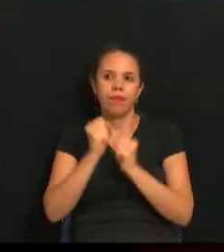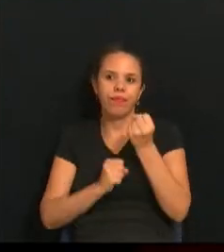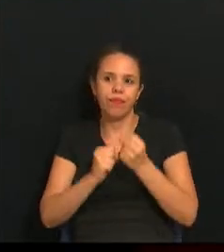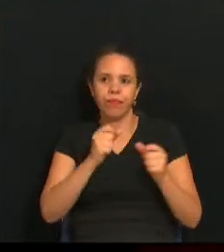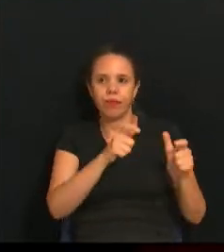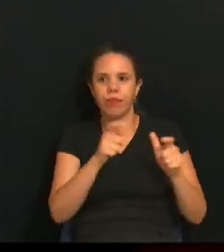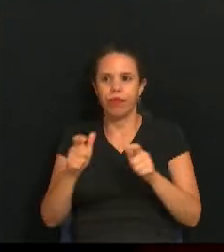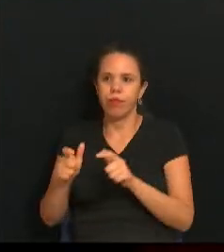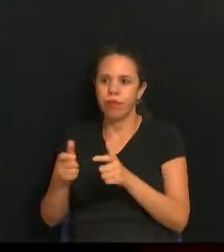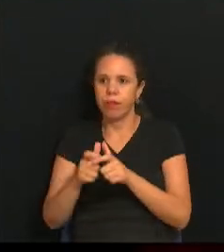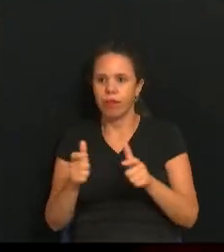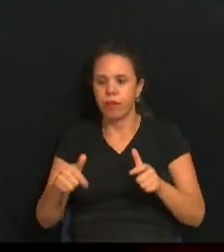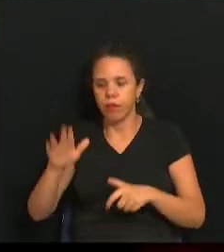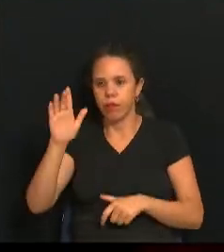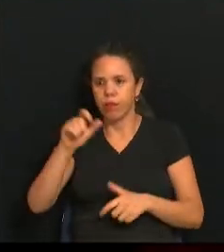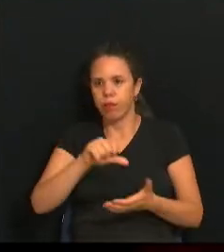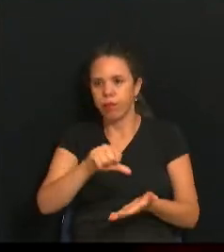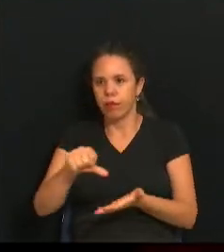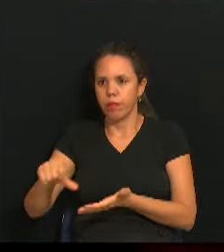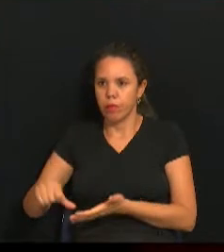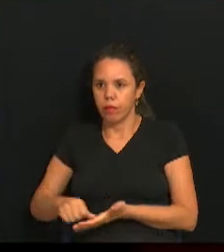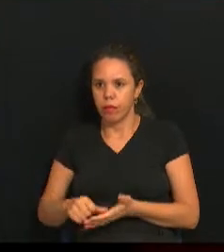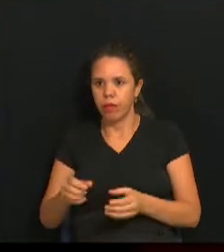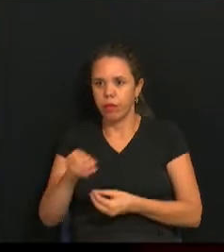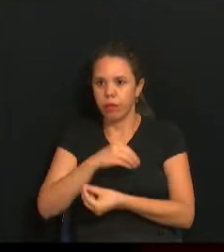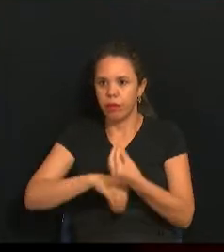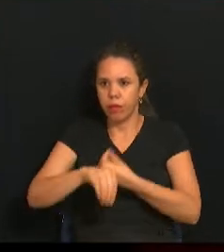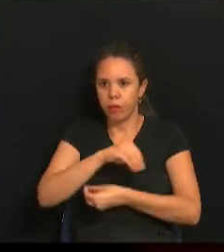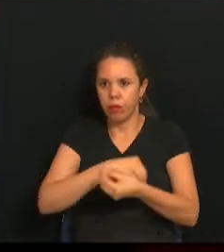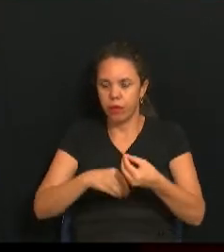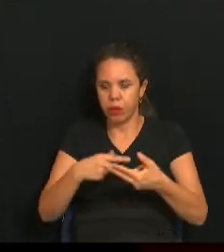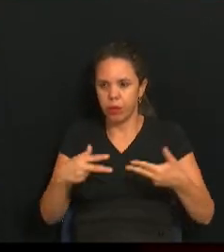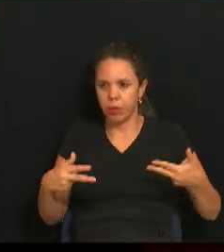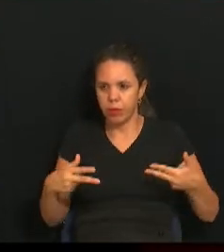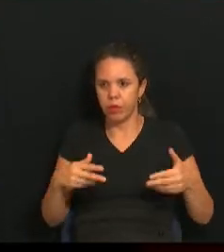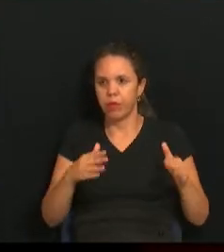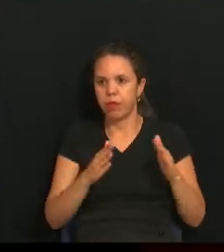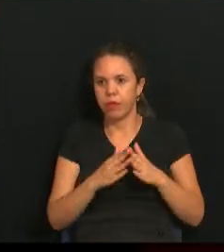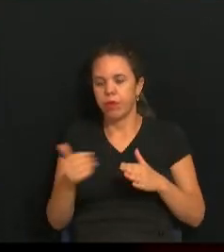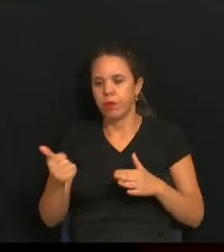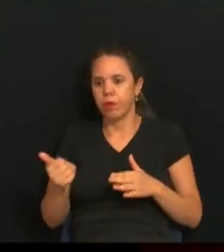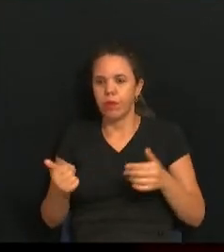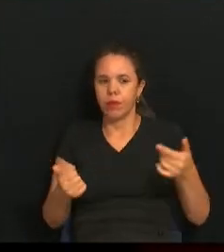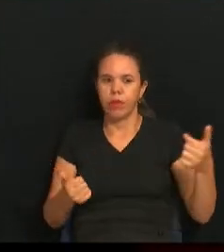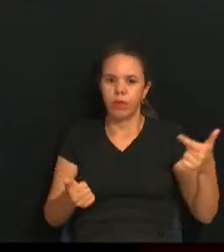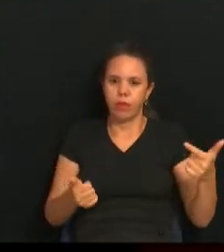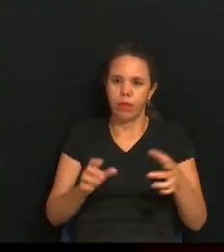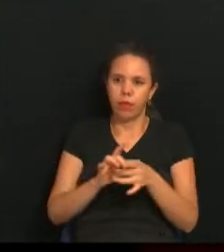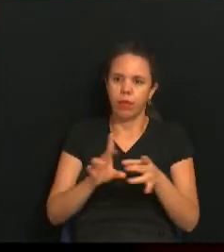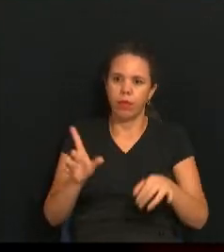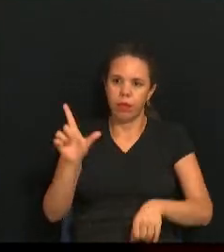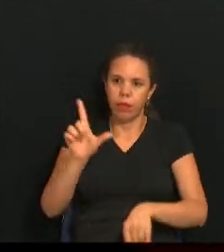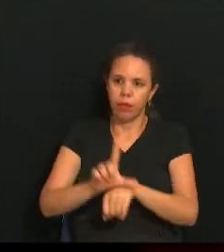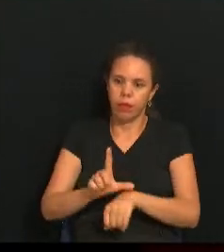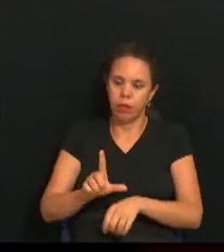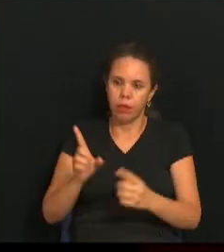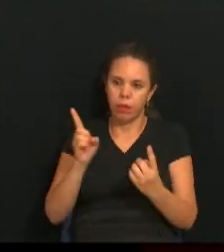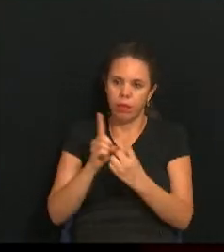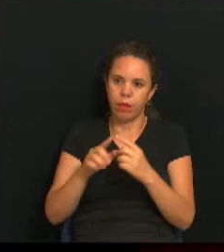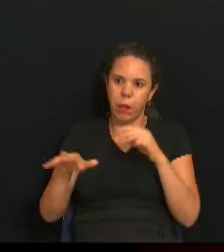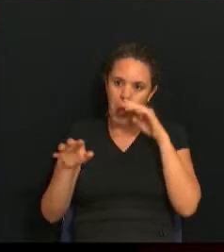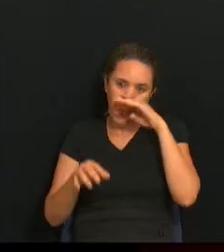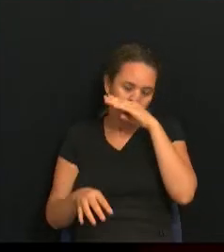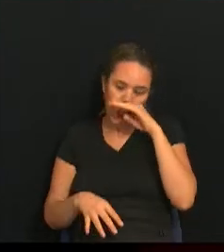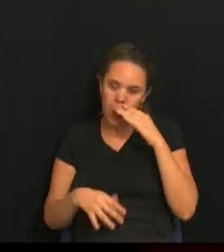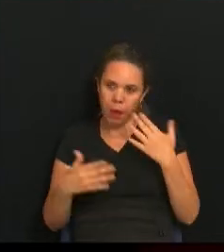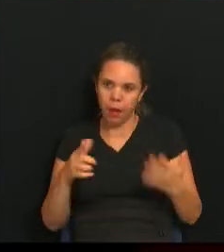as demais zonas, como Zona Mista 1 e como Zona Mista 2, já permitem comércios e serviços. Então,